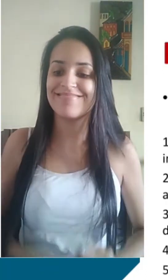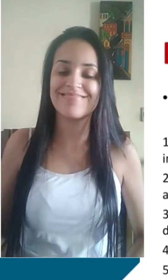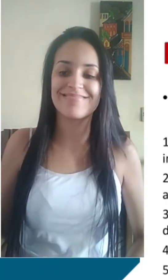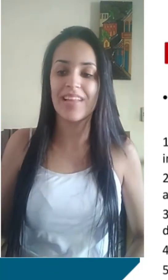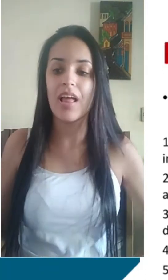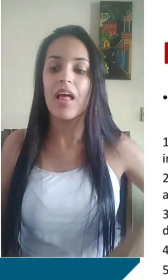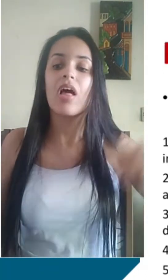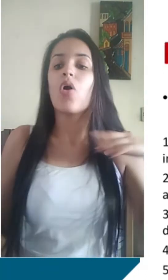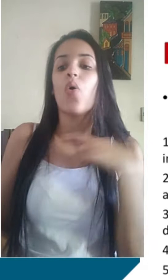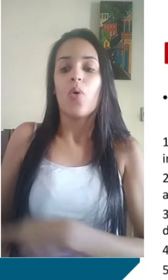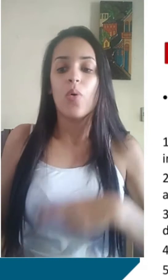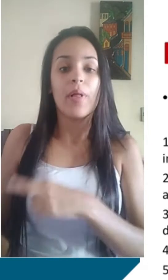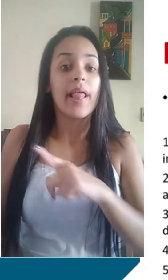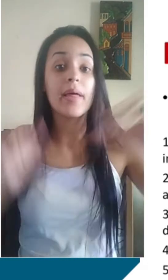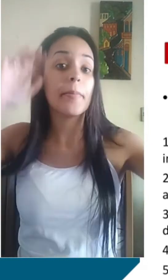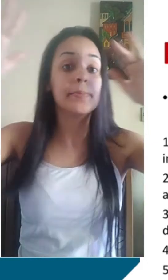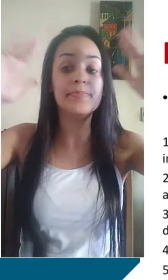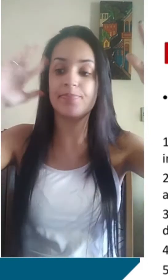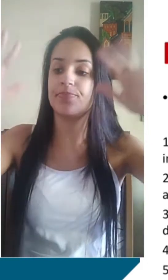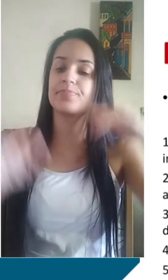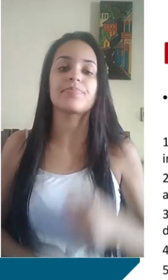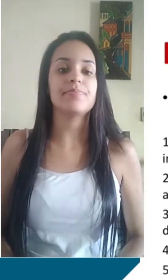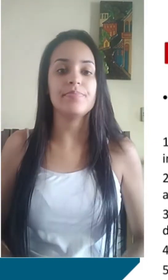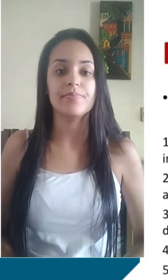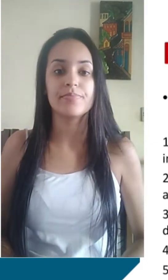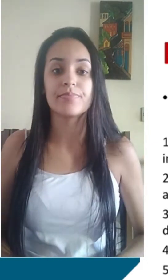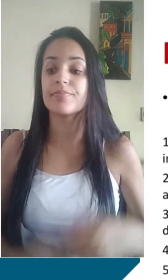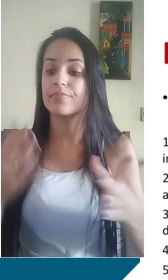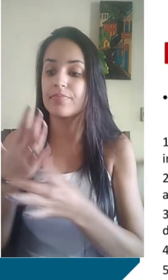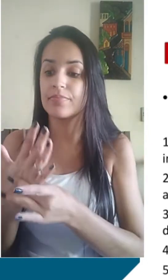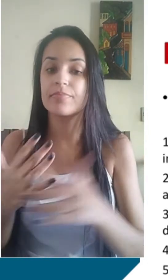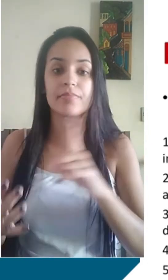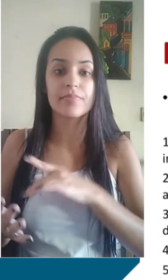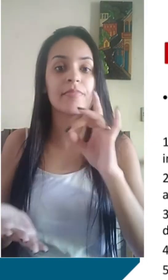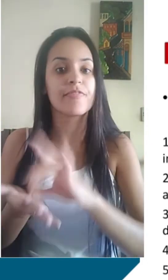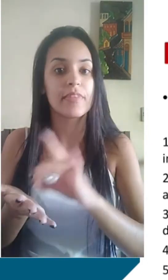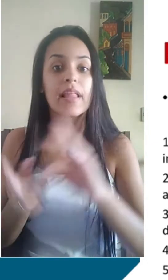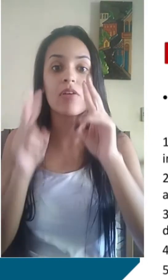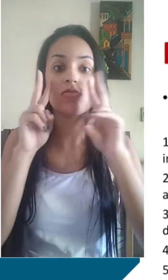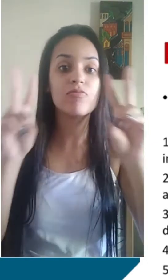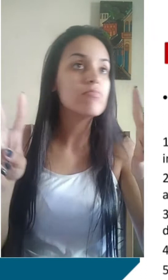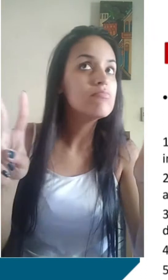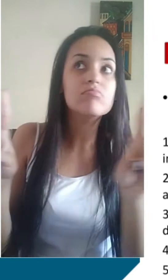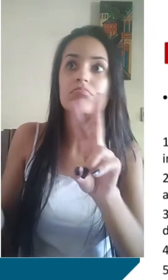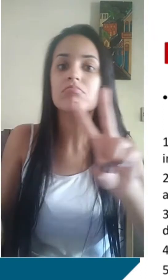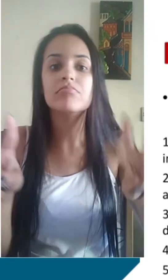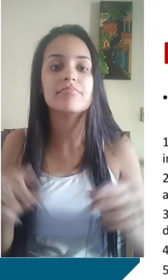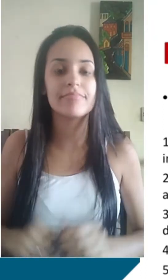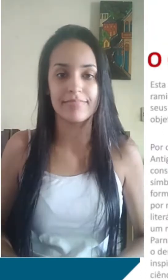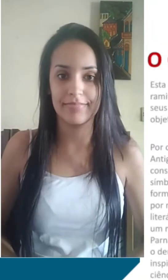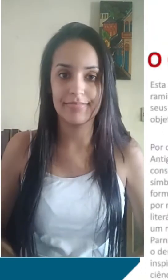No romantismo, a imaginação. No realismo, a realidade